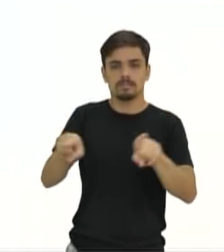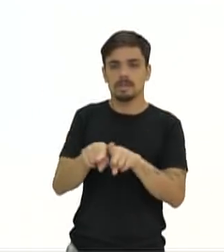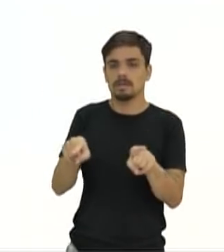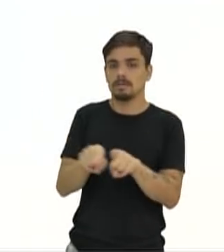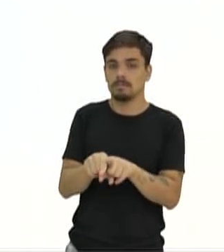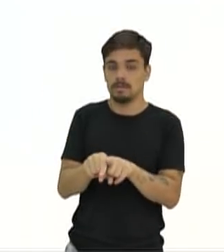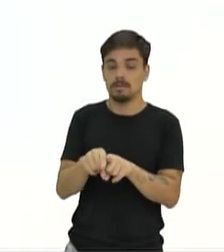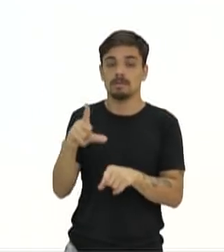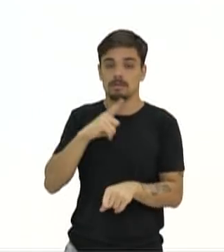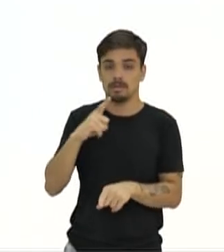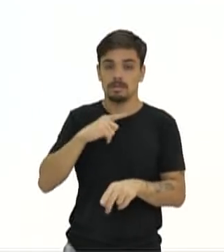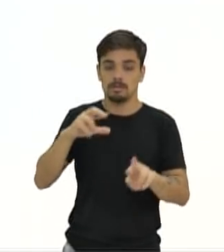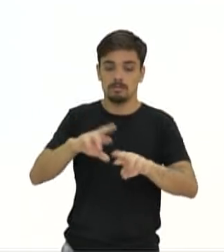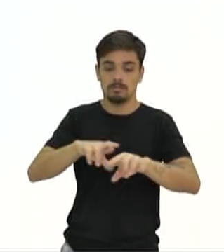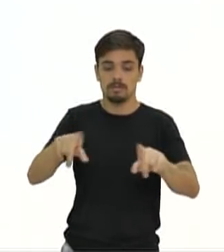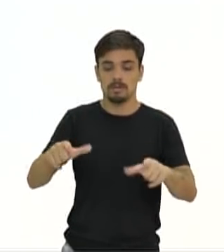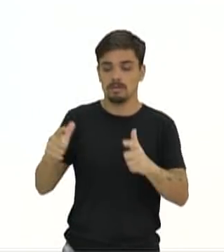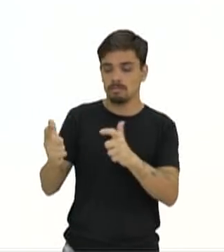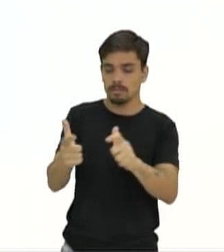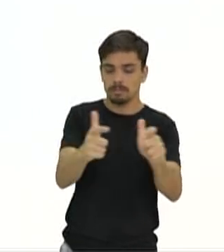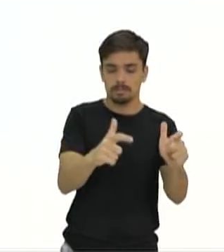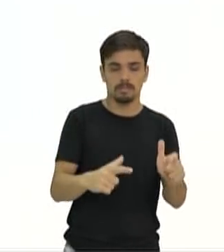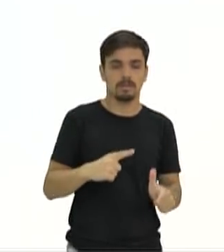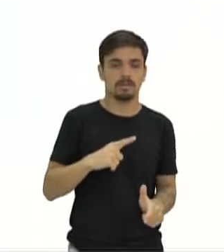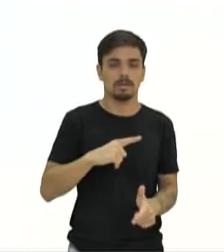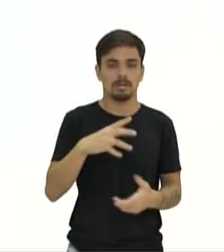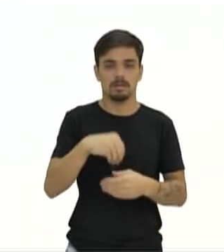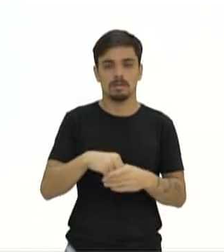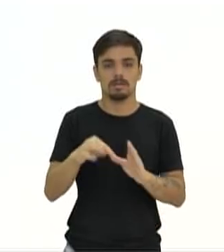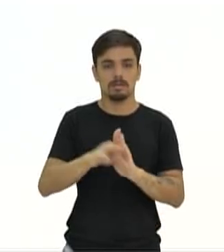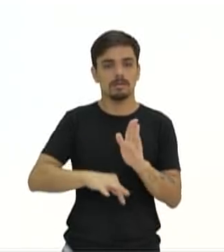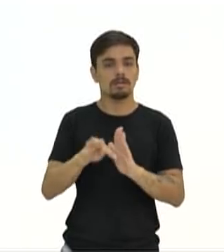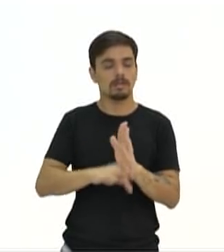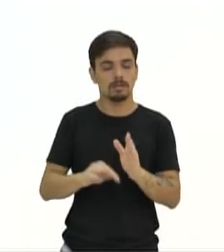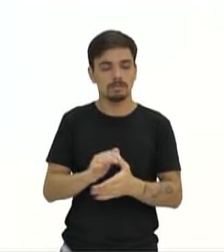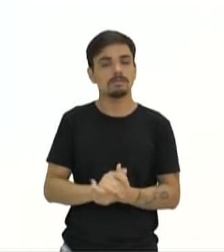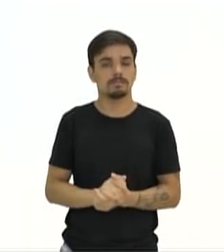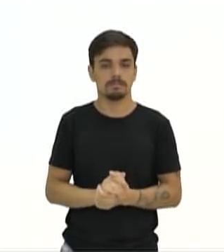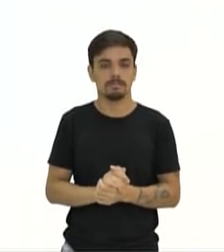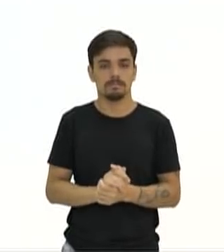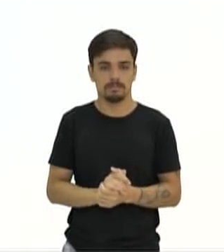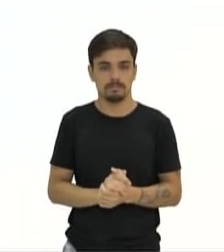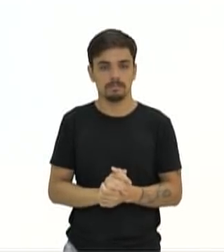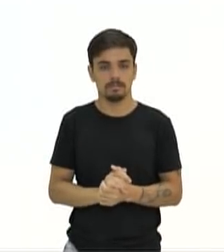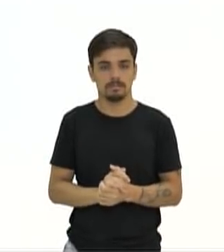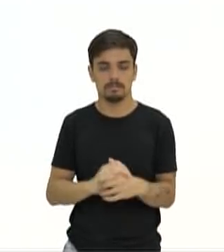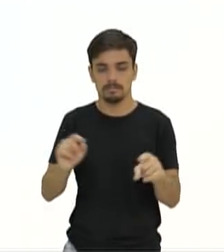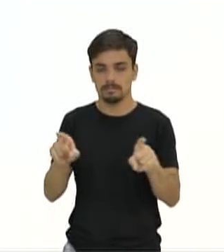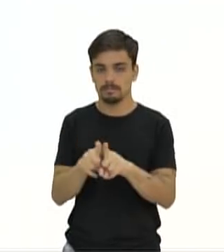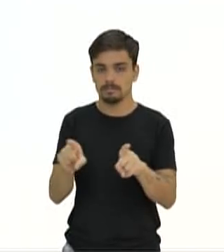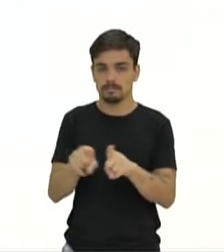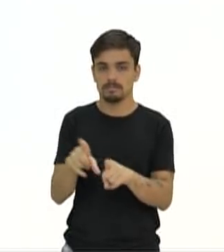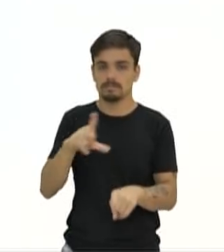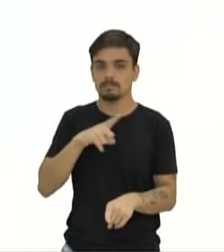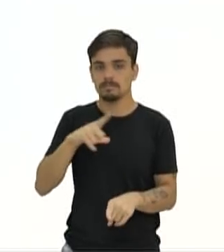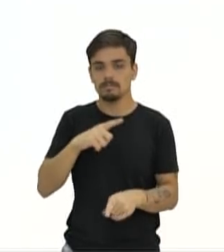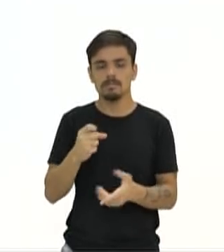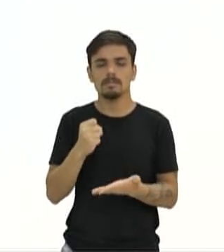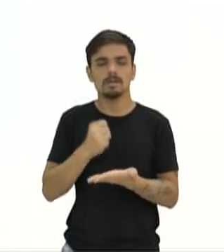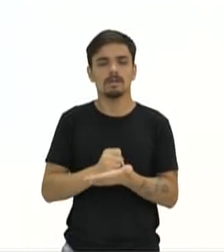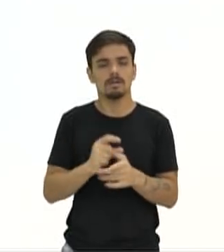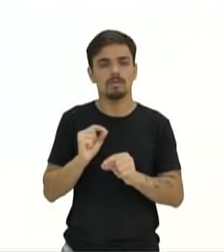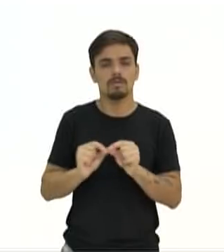Diferenciamos posicionamentos presentes no texto, certo? A gente diferenciou ali os posicionamentos. Estabelecemos